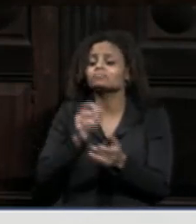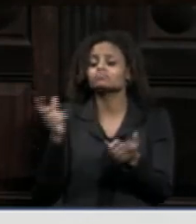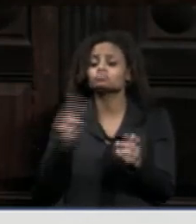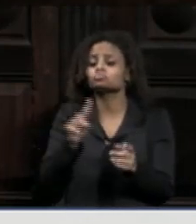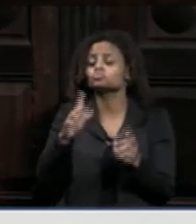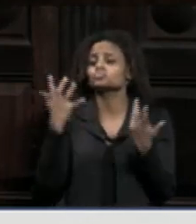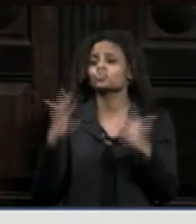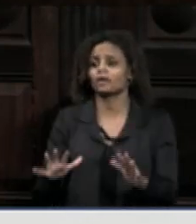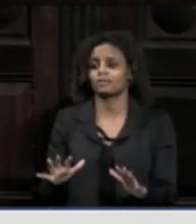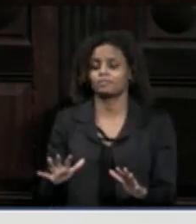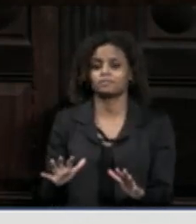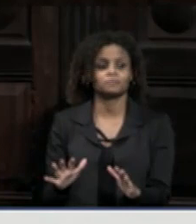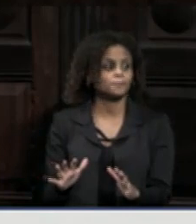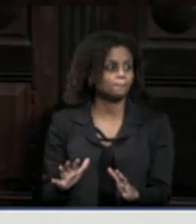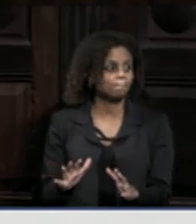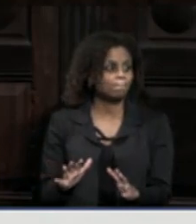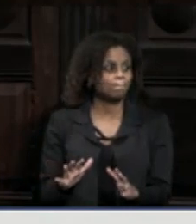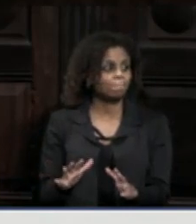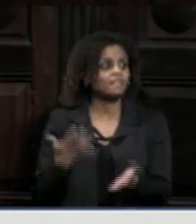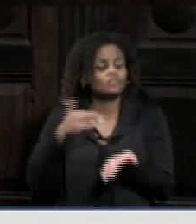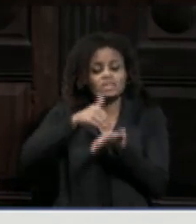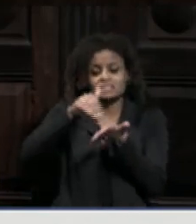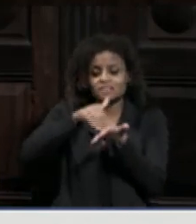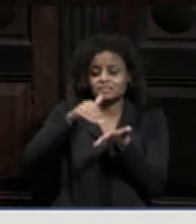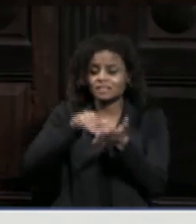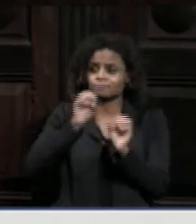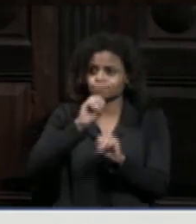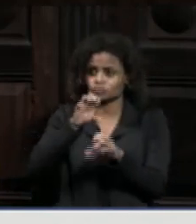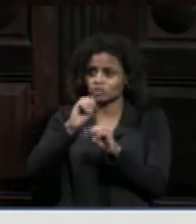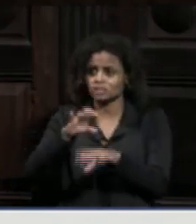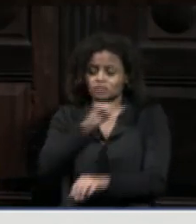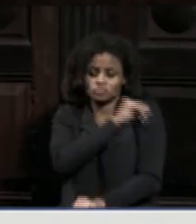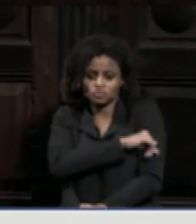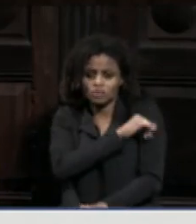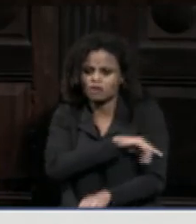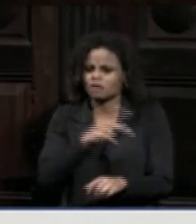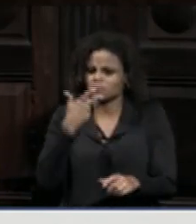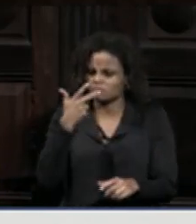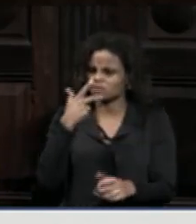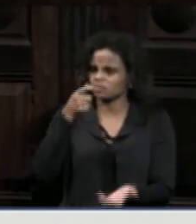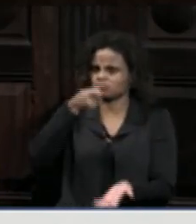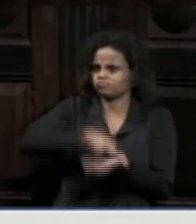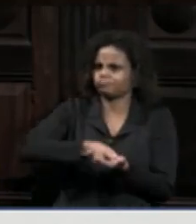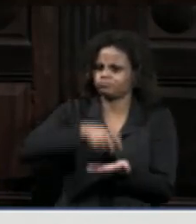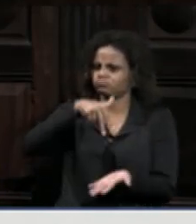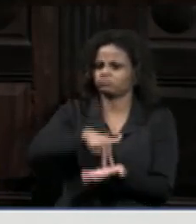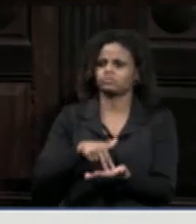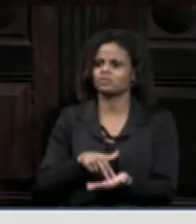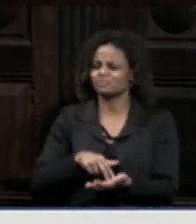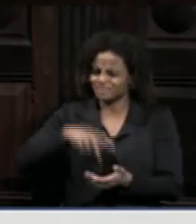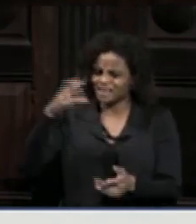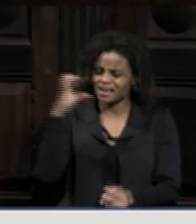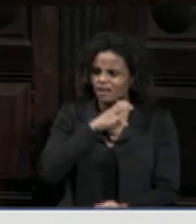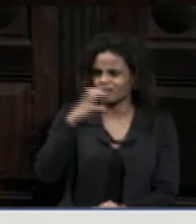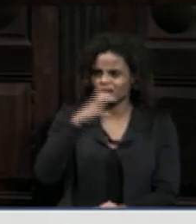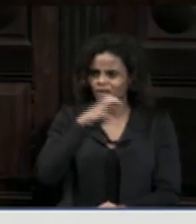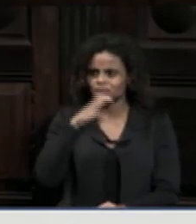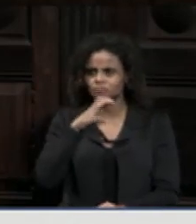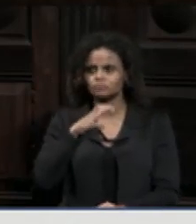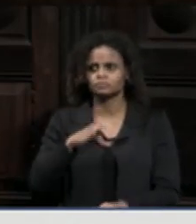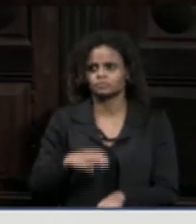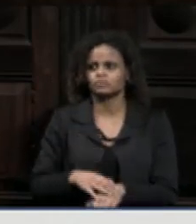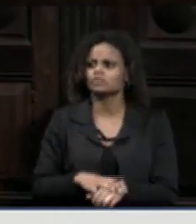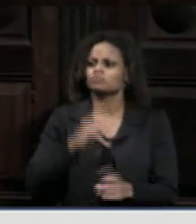SEDUC. A Secretaria de Educação do Estado precisa se pronunciar, mais do que se pronunciar, precisa de imediato honrar